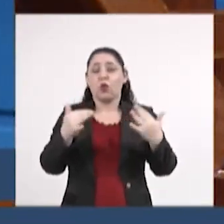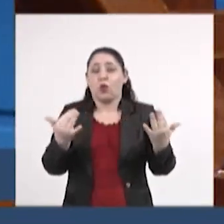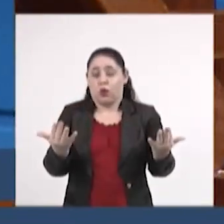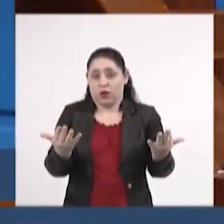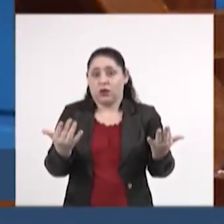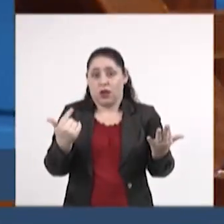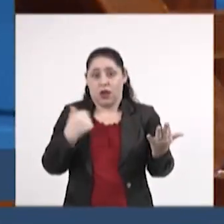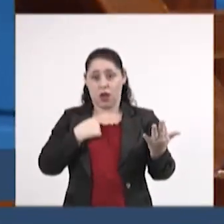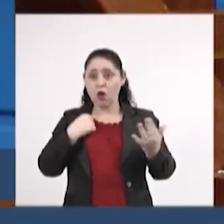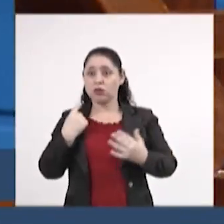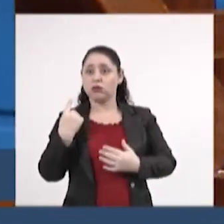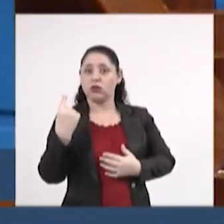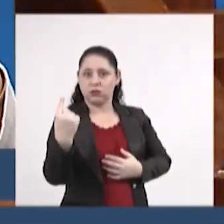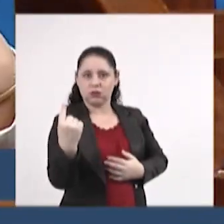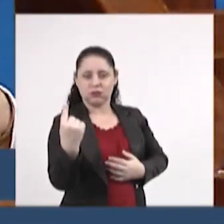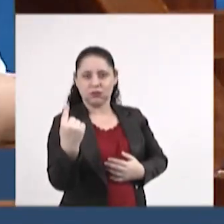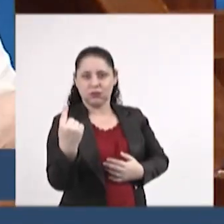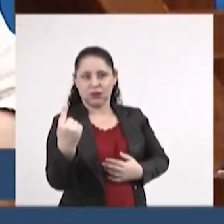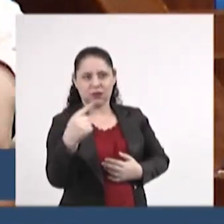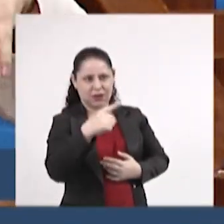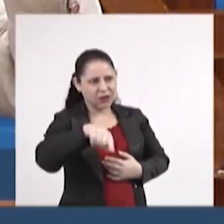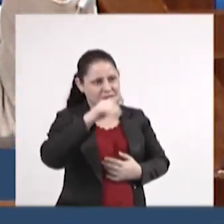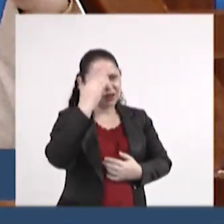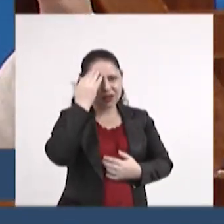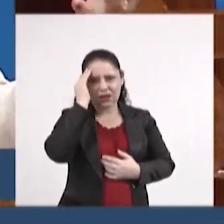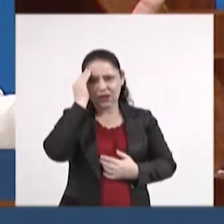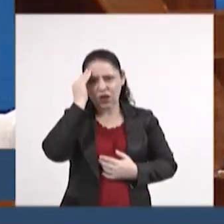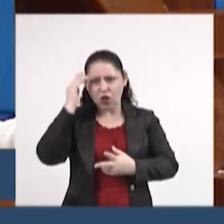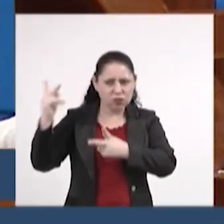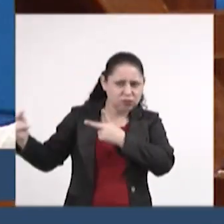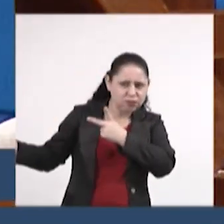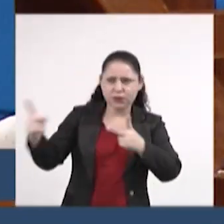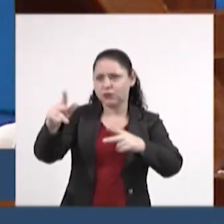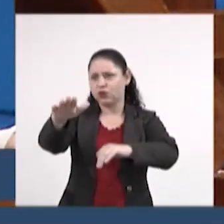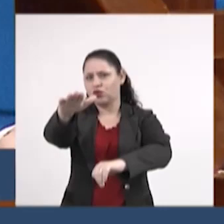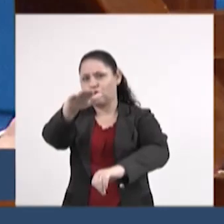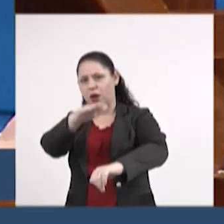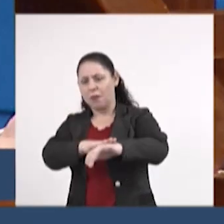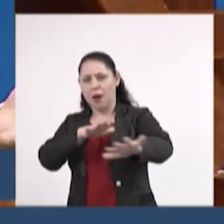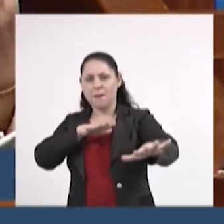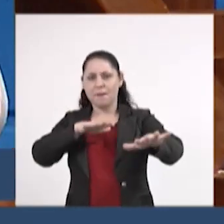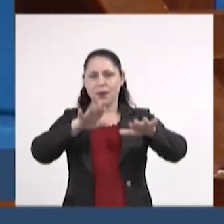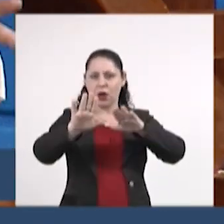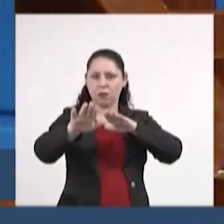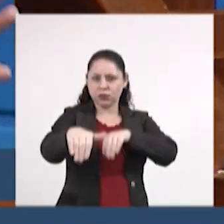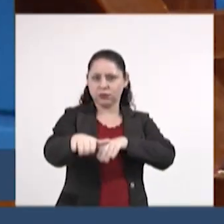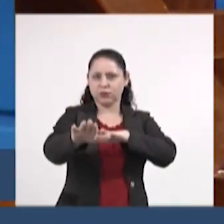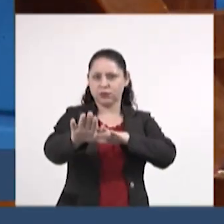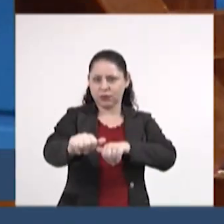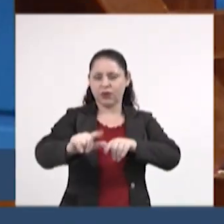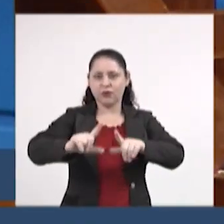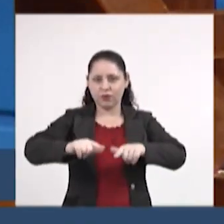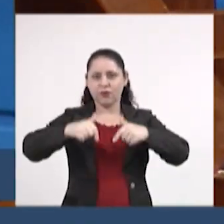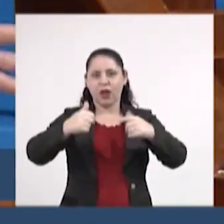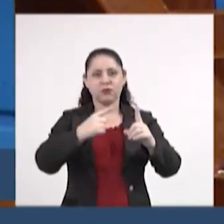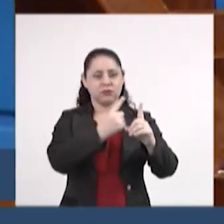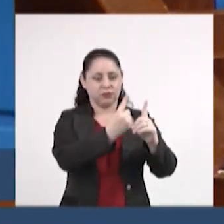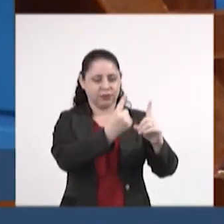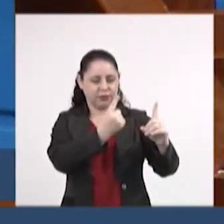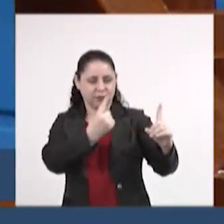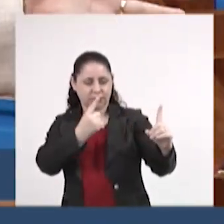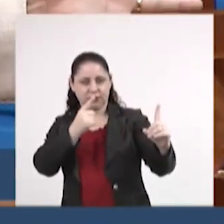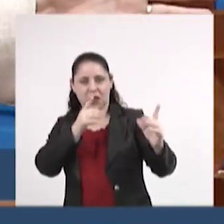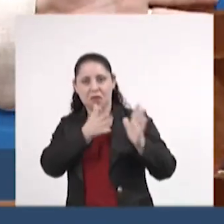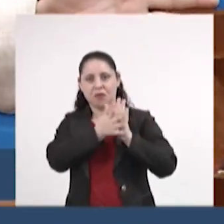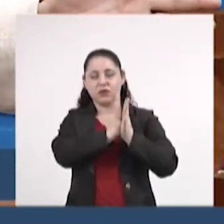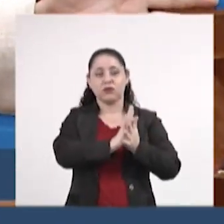disse que eu vou fazer. Mas elas entenderam que eu vou convocar uma marcha nacional para enfrentar a misoginia. Então, eu já estou